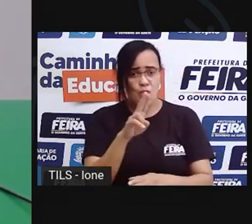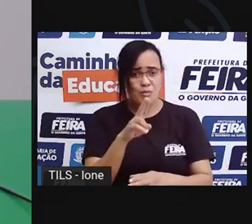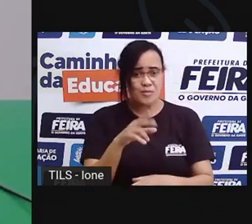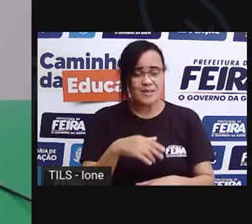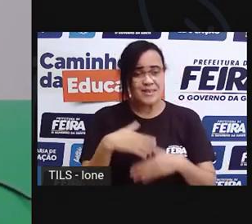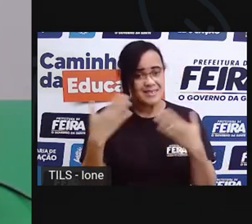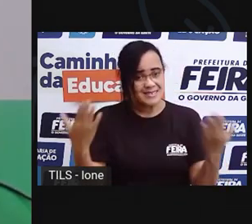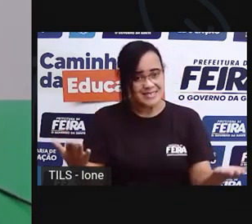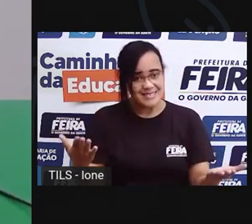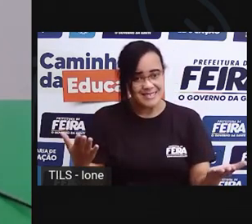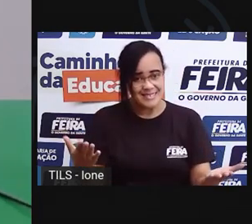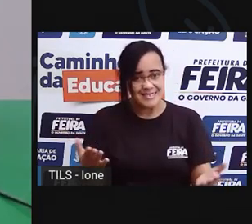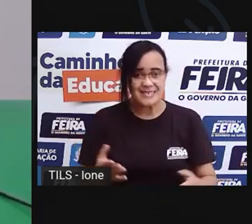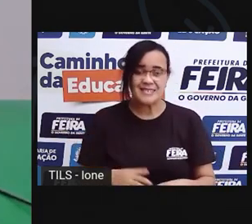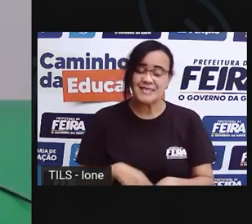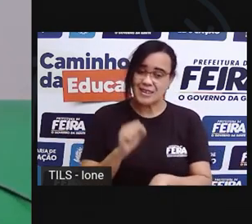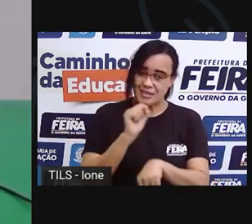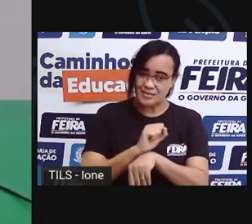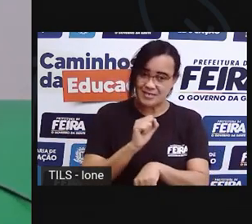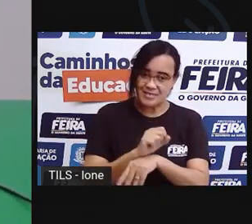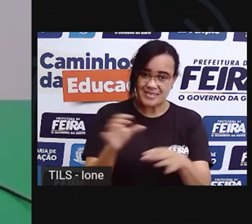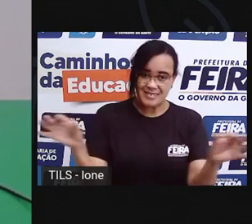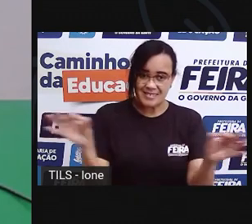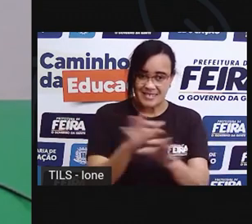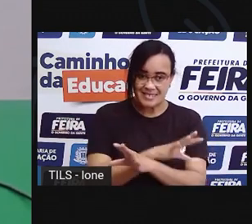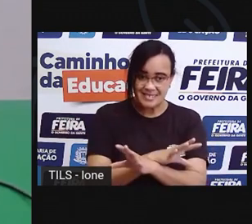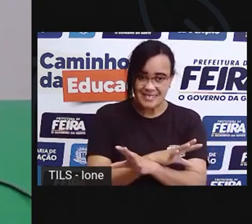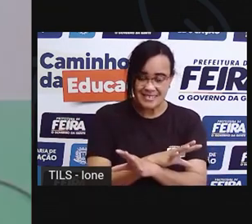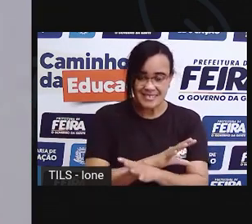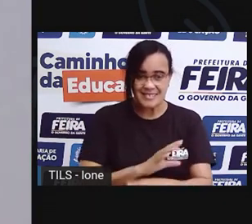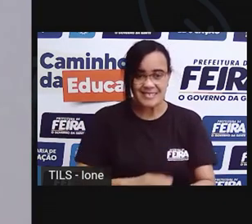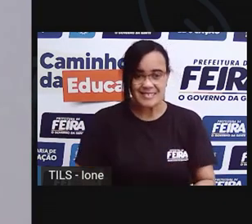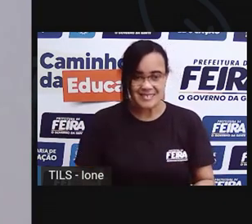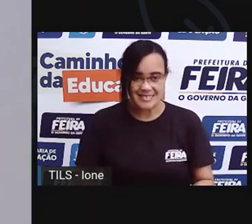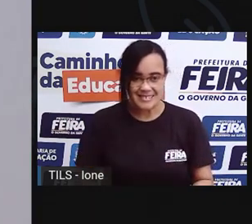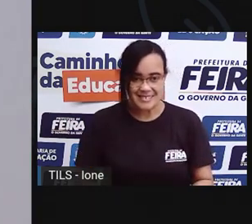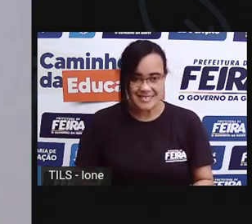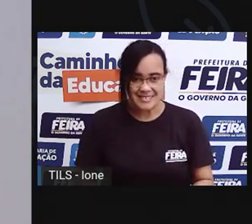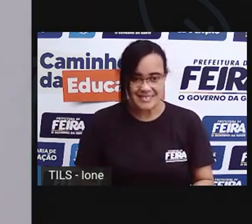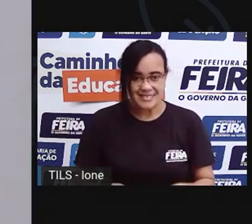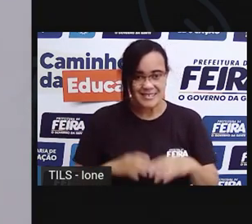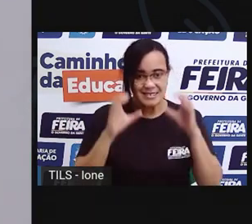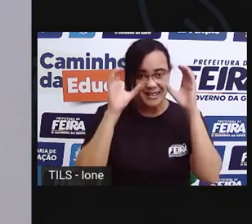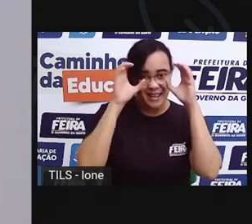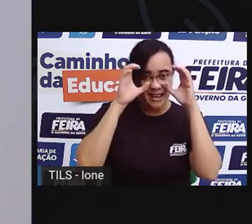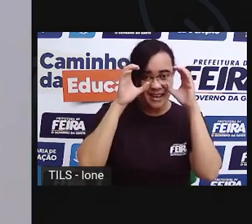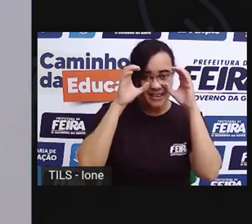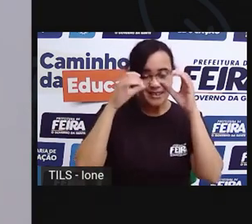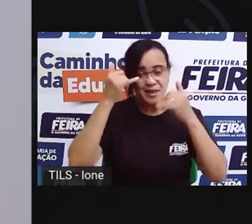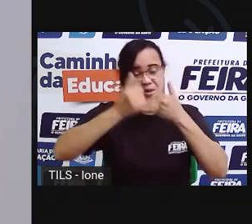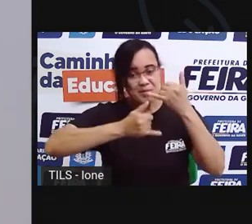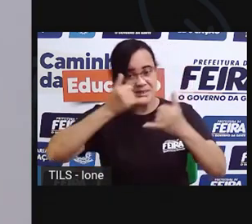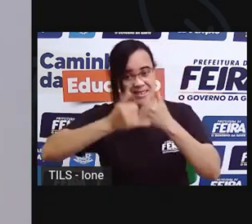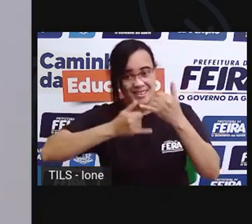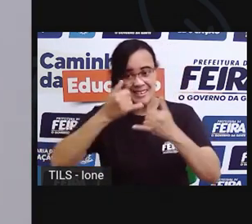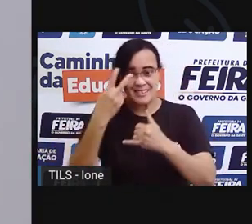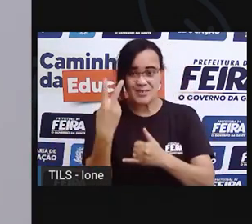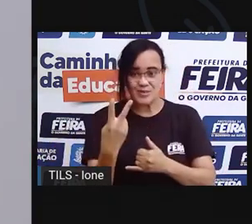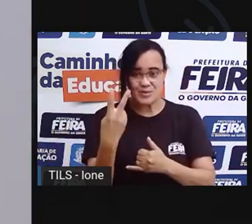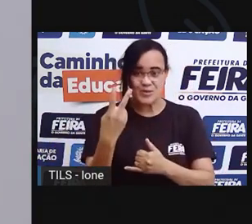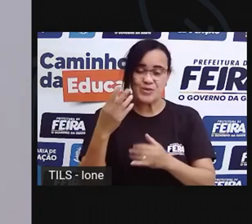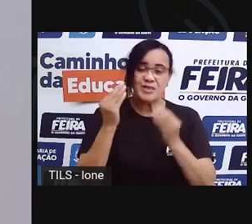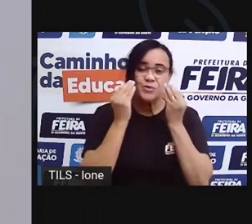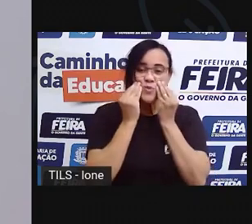Então é isso. A gente vai ficando por aqui. Vamos, ó, inventar. Novas brincadeiras, eu estou vendo uma nova aula vindo por ali. Um